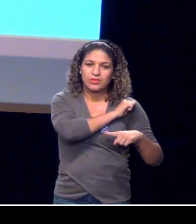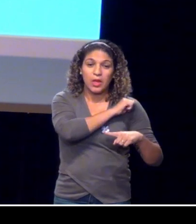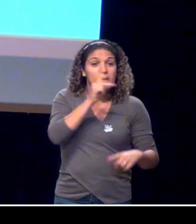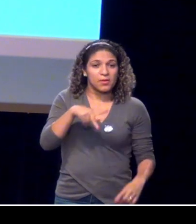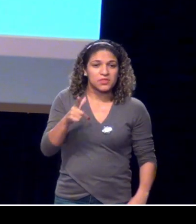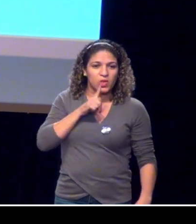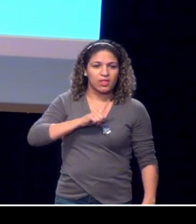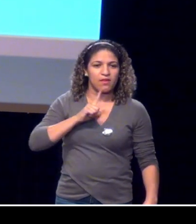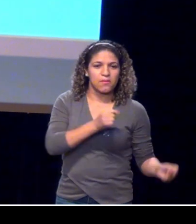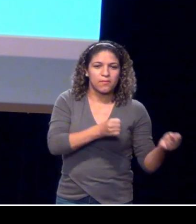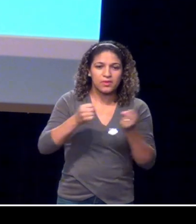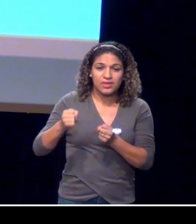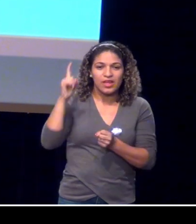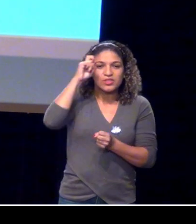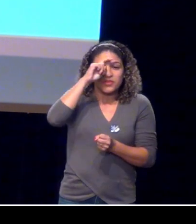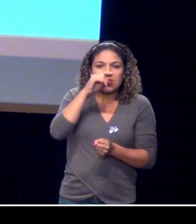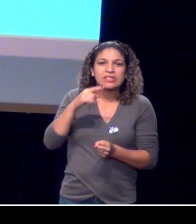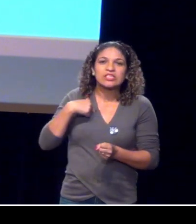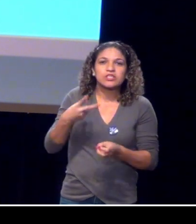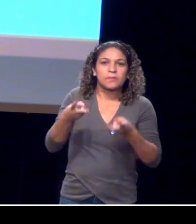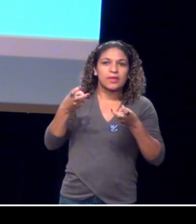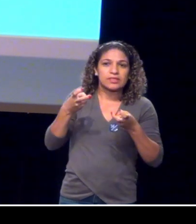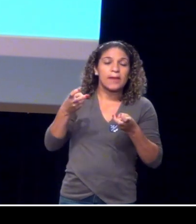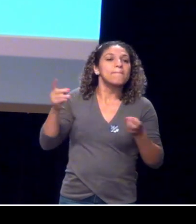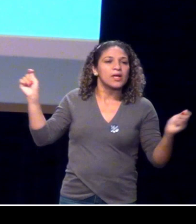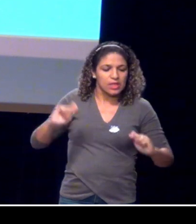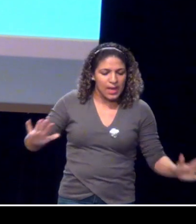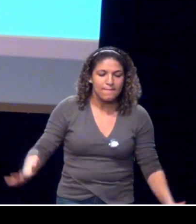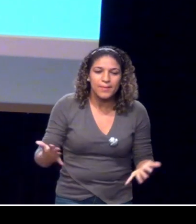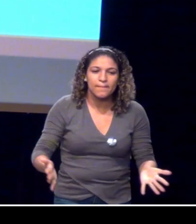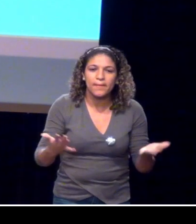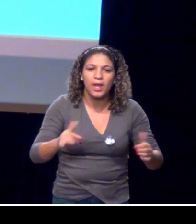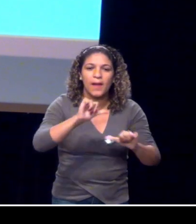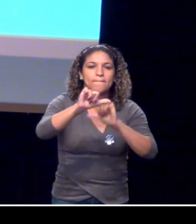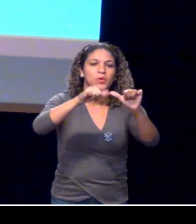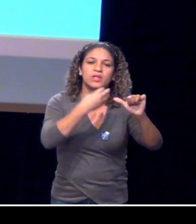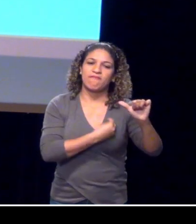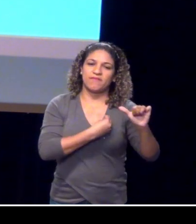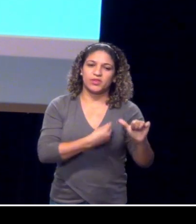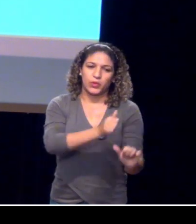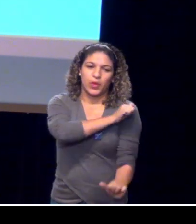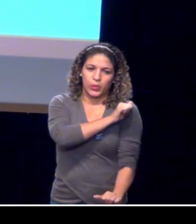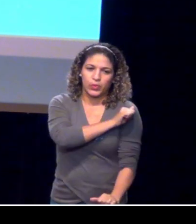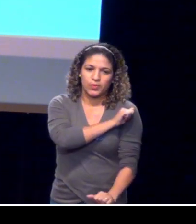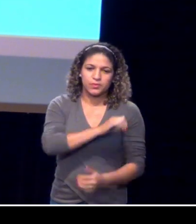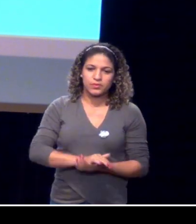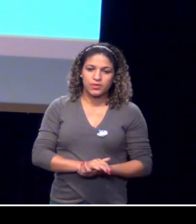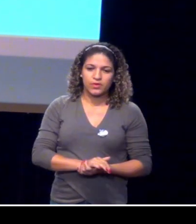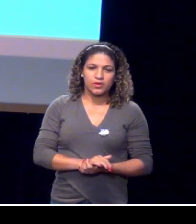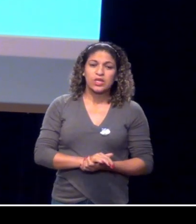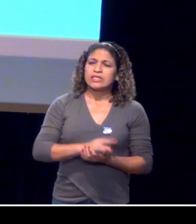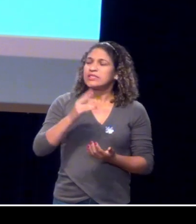disso. Mas é um incentivo e eu posso transformar a vida de um aluno. E é